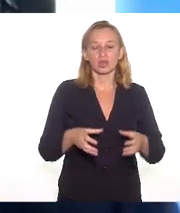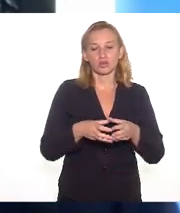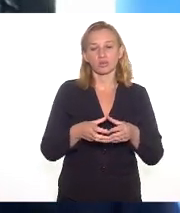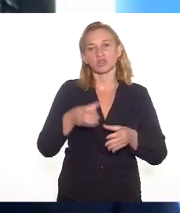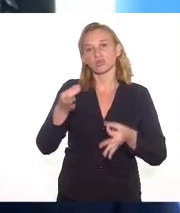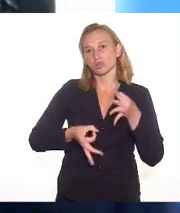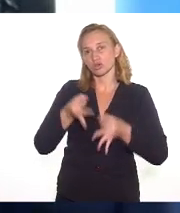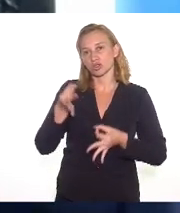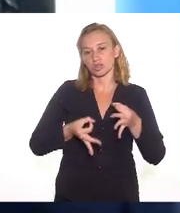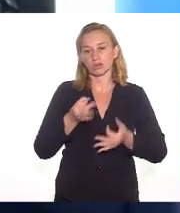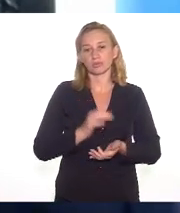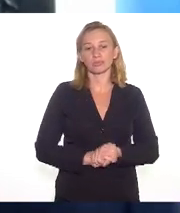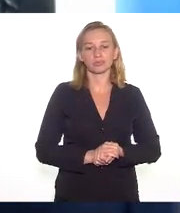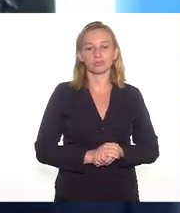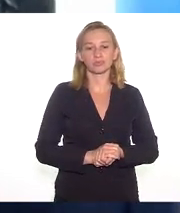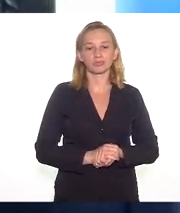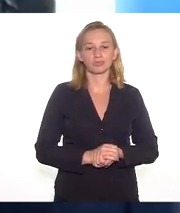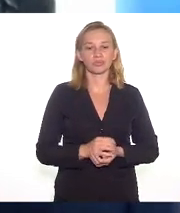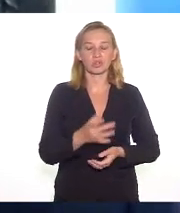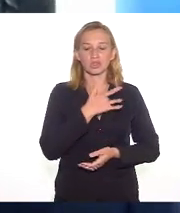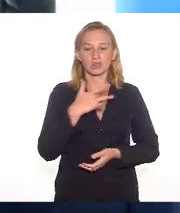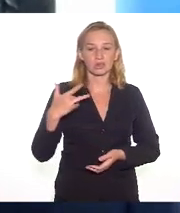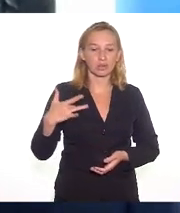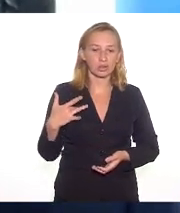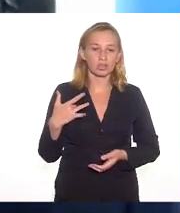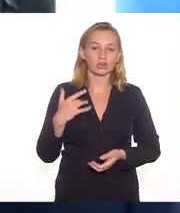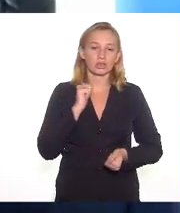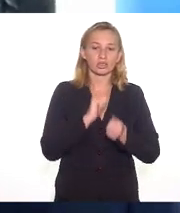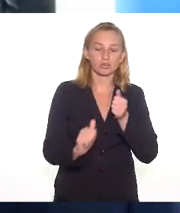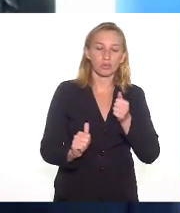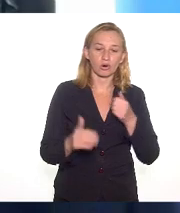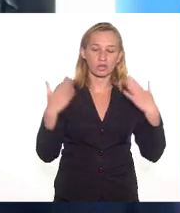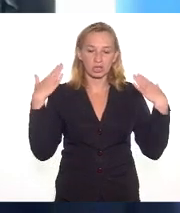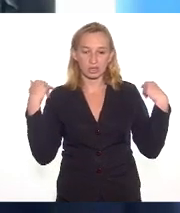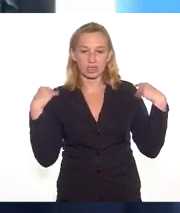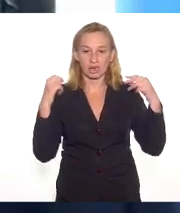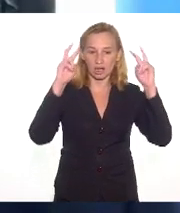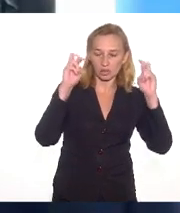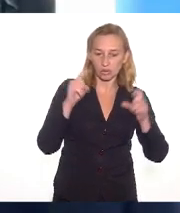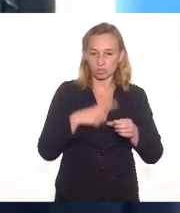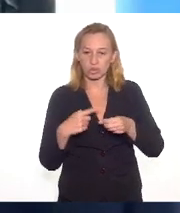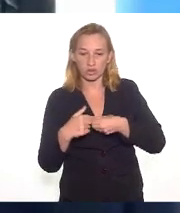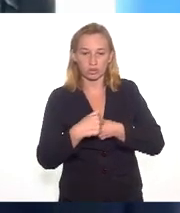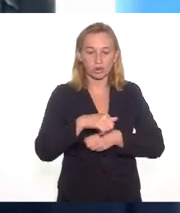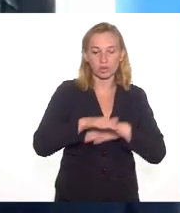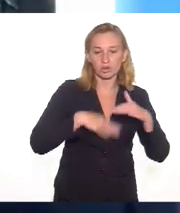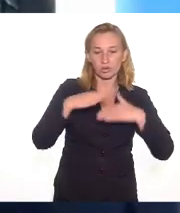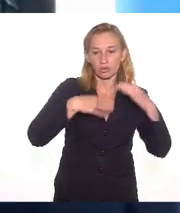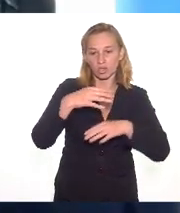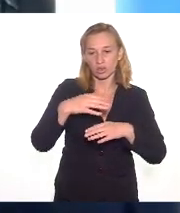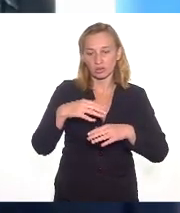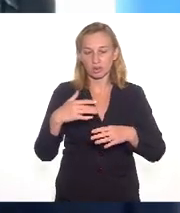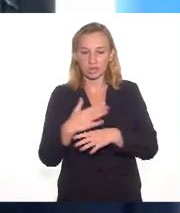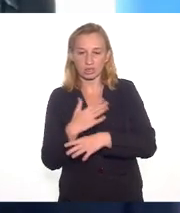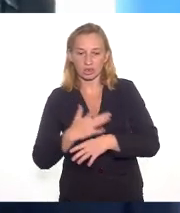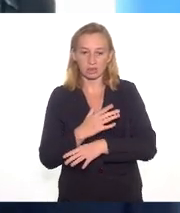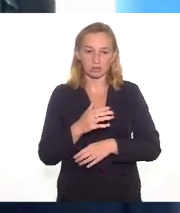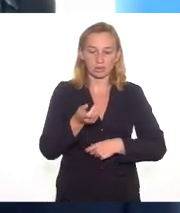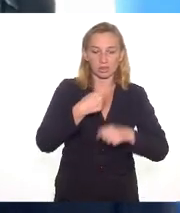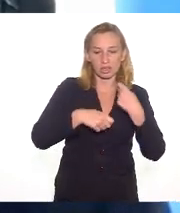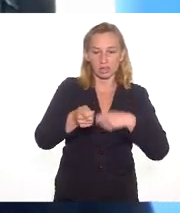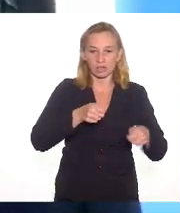Constituição e Justiça, de Saúde, de Esporte e Lazer, de Assuntos Municipais, Desenvolvimento Regional, de Orçamento, Finanças,